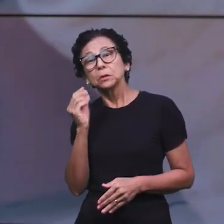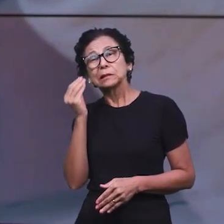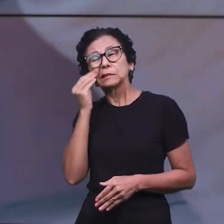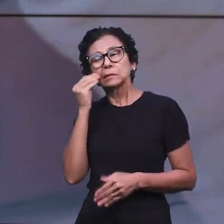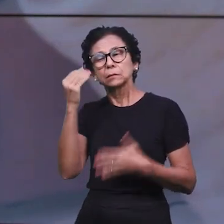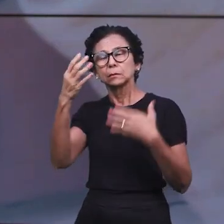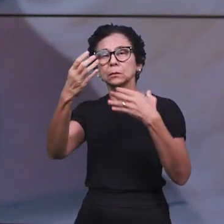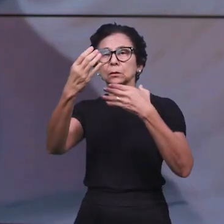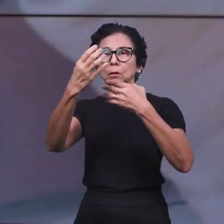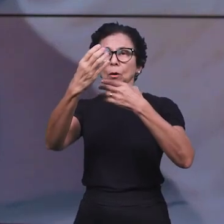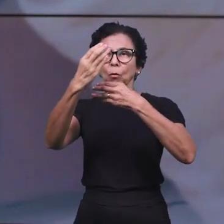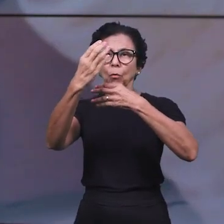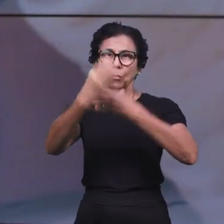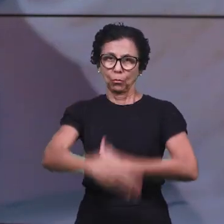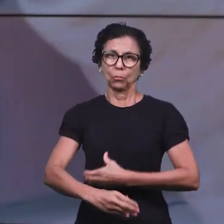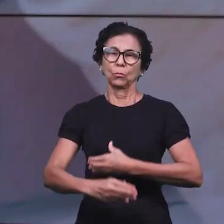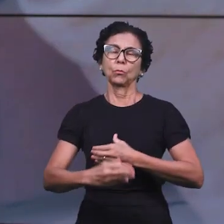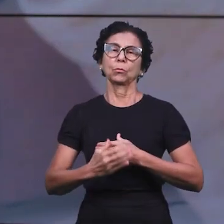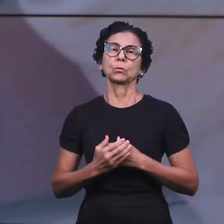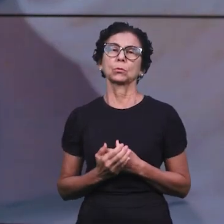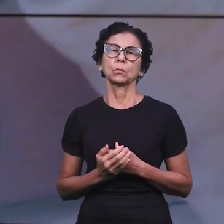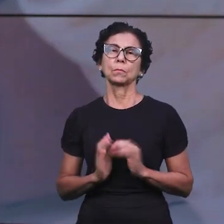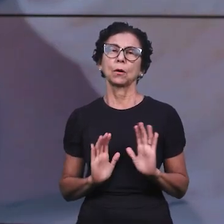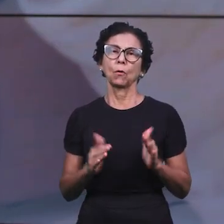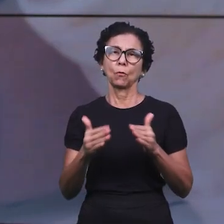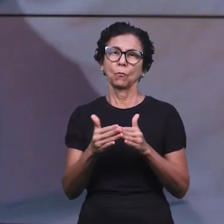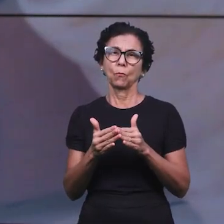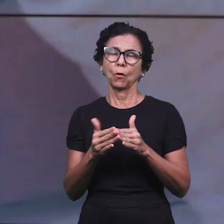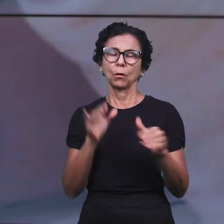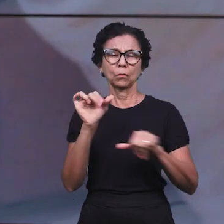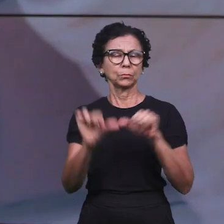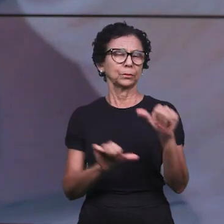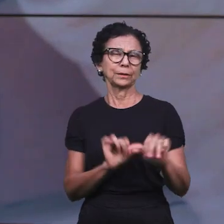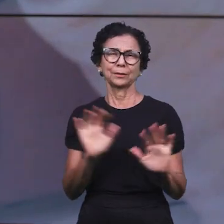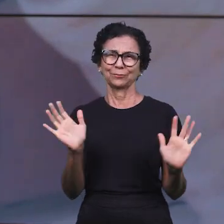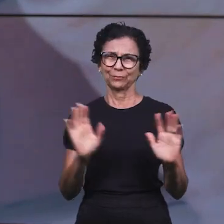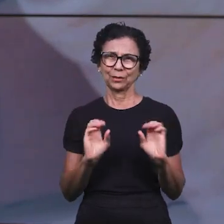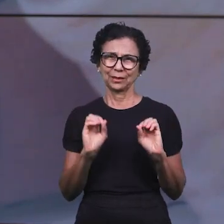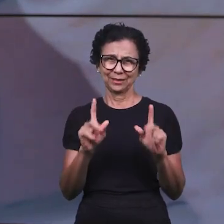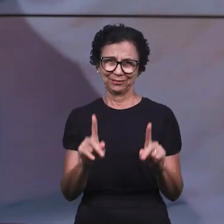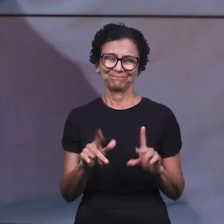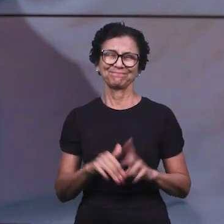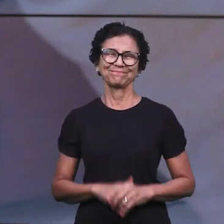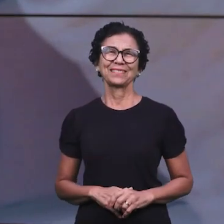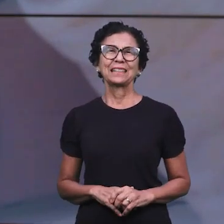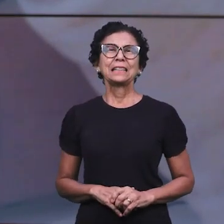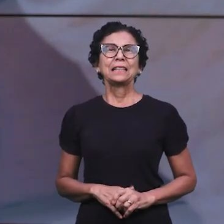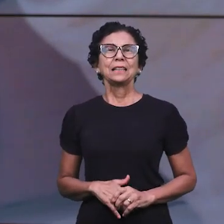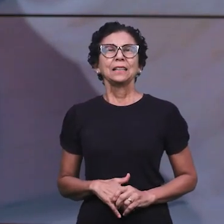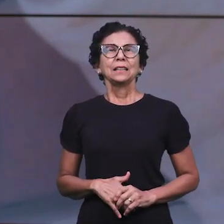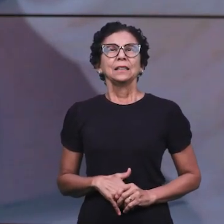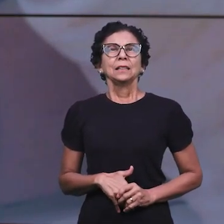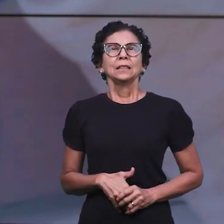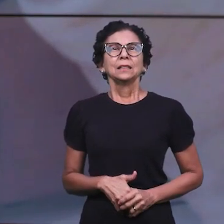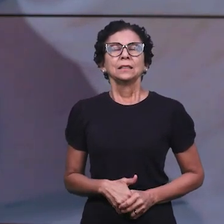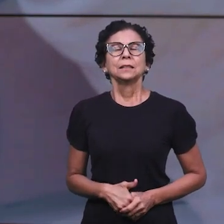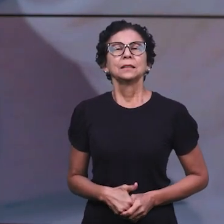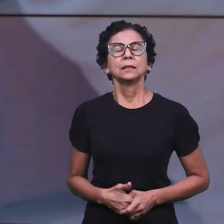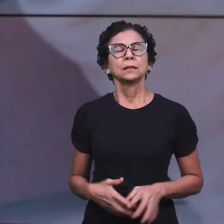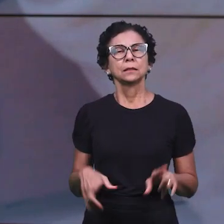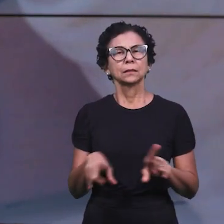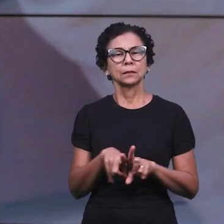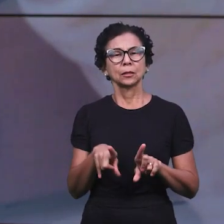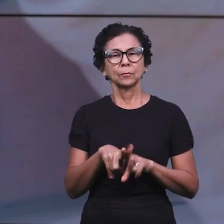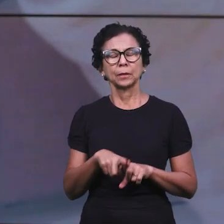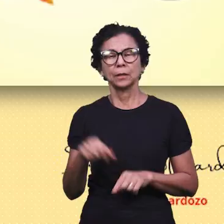mas sem desviar do foco da sua área inicial, tá bom? E olha só, escolha uma área